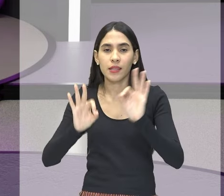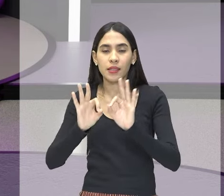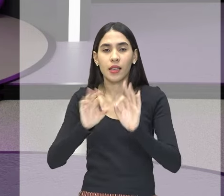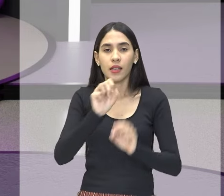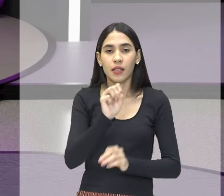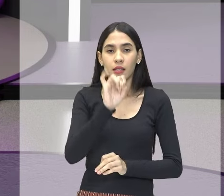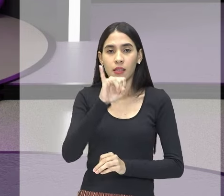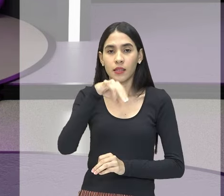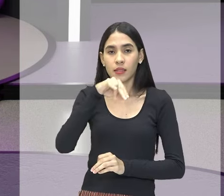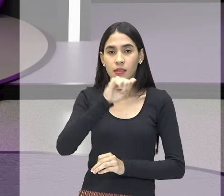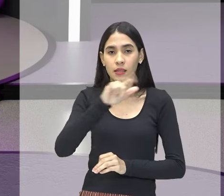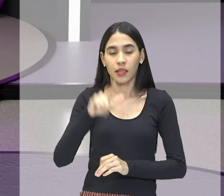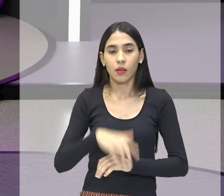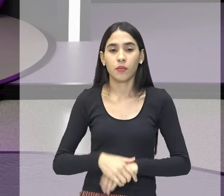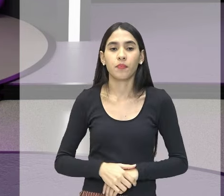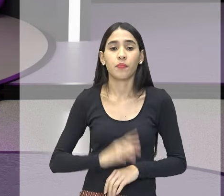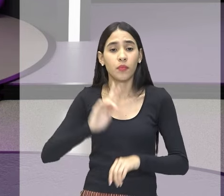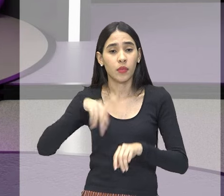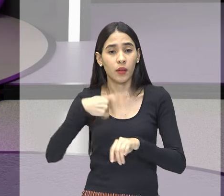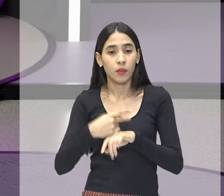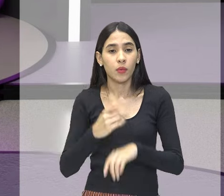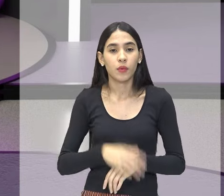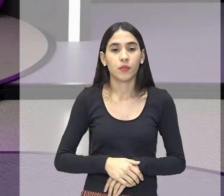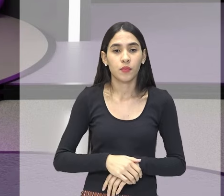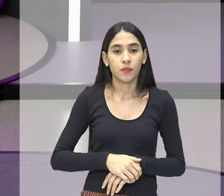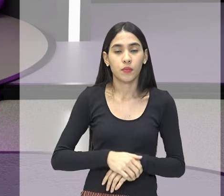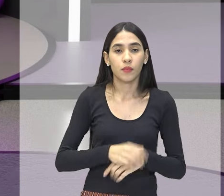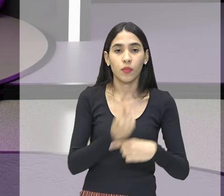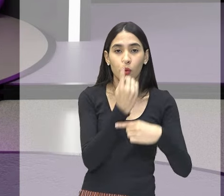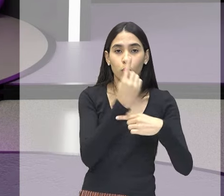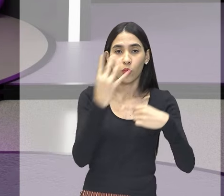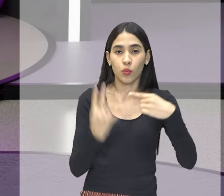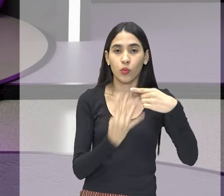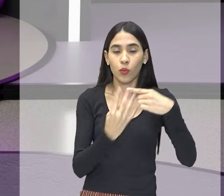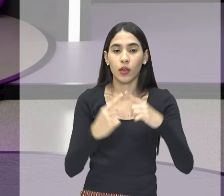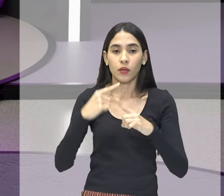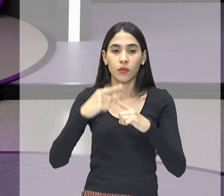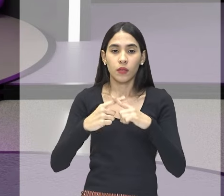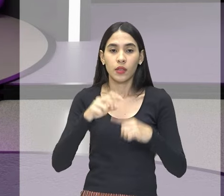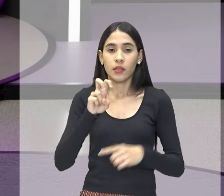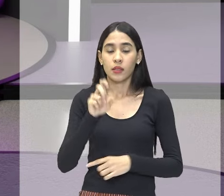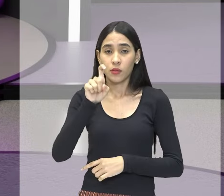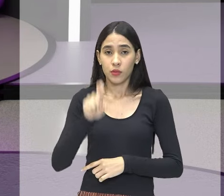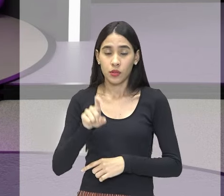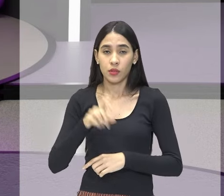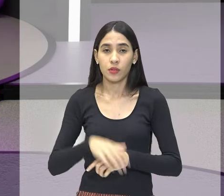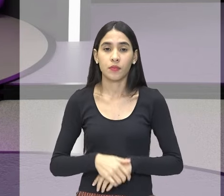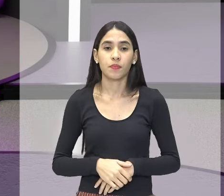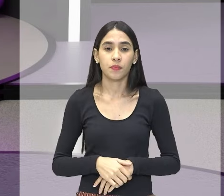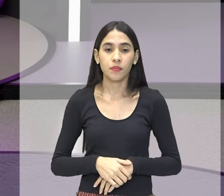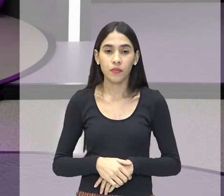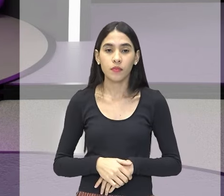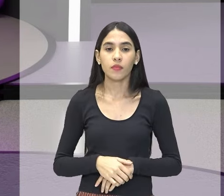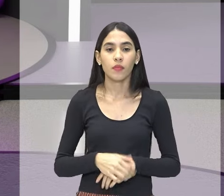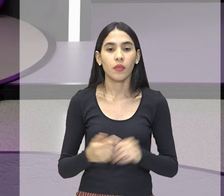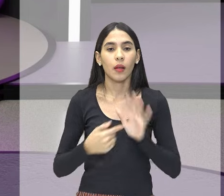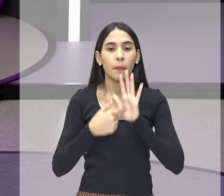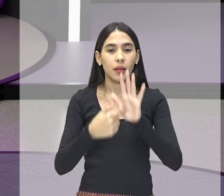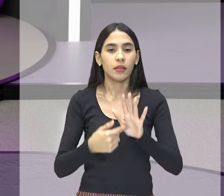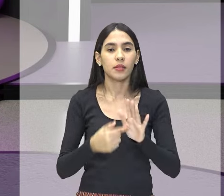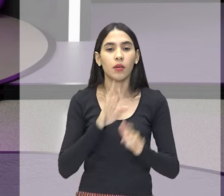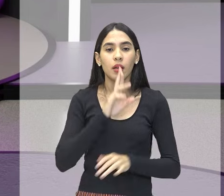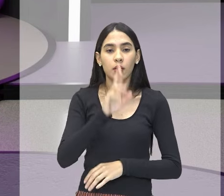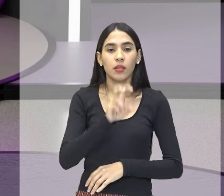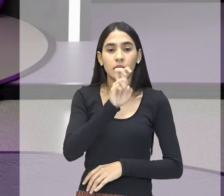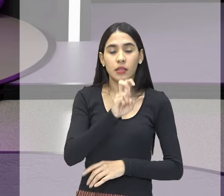o próximo exemplo aí, 1 quarto de x multiplicado por 5x. Apareceu 5 sobre